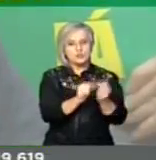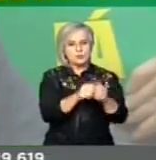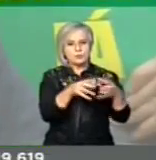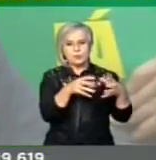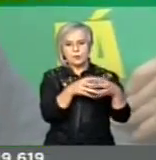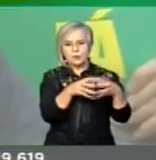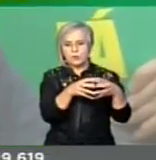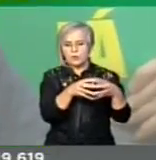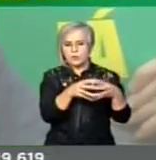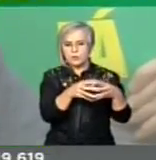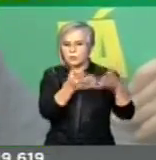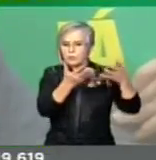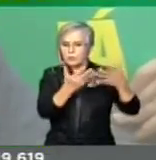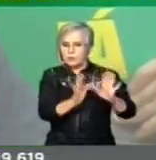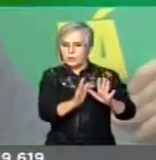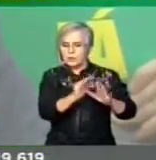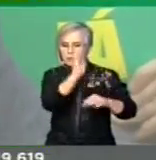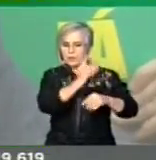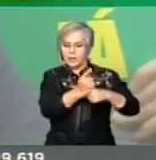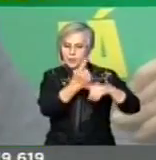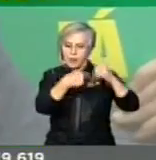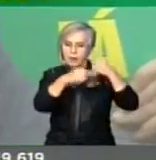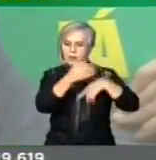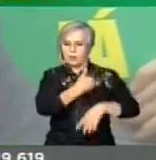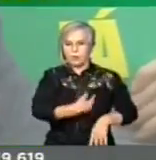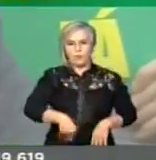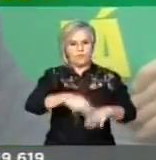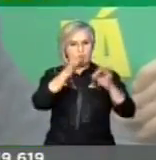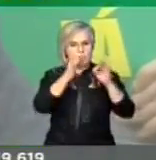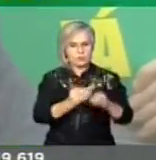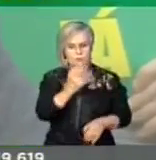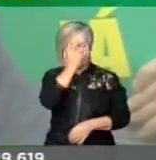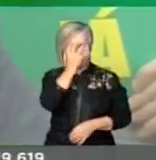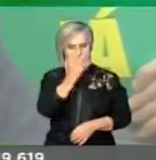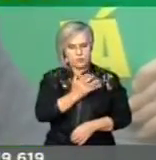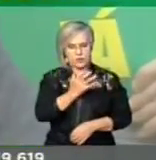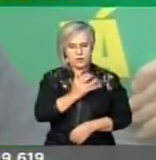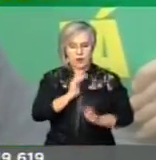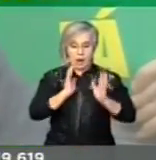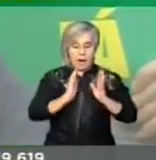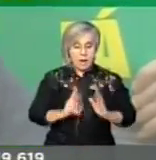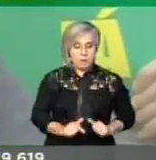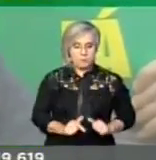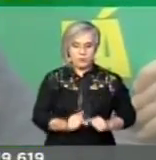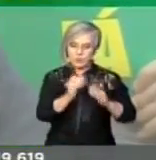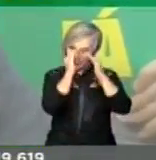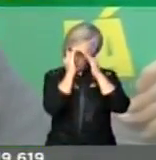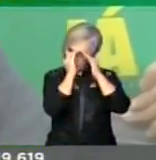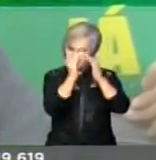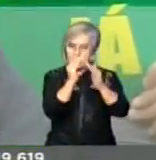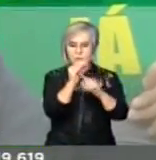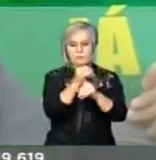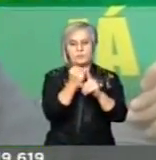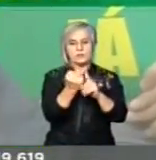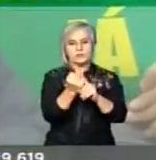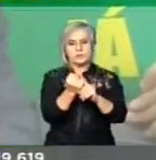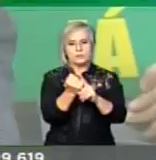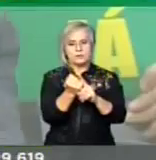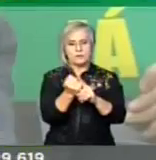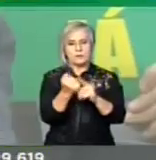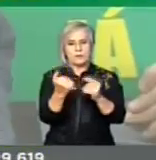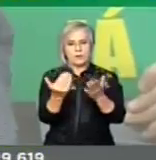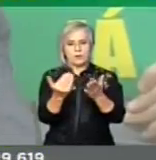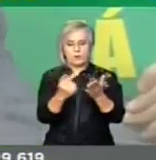que não querem que o Brasil tenha um governo honesto, limpo e que respeite a sua sociedade. Governos